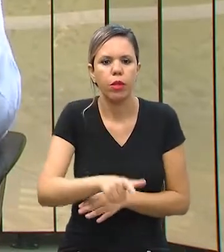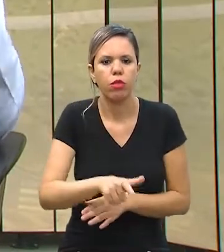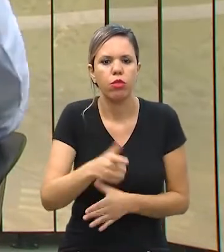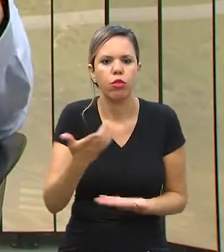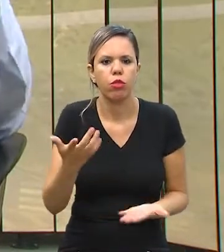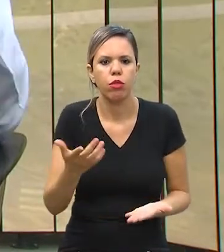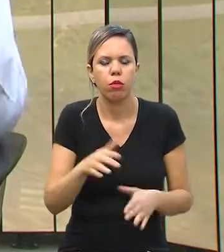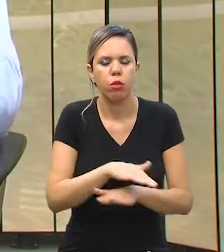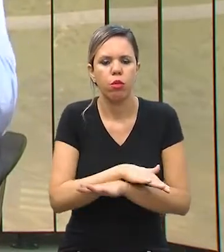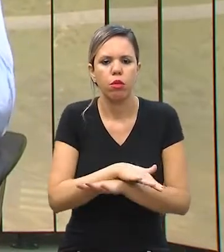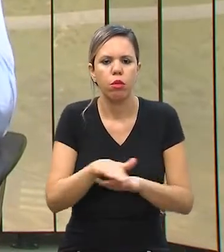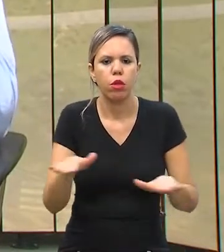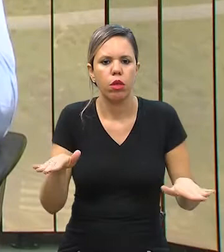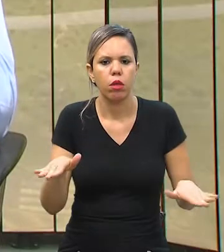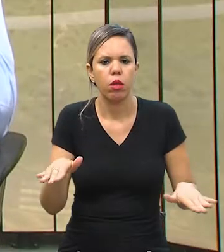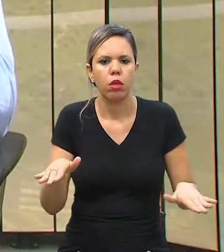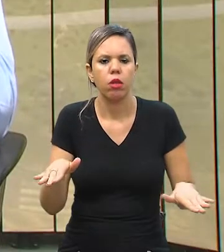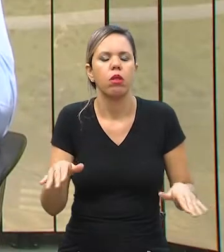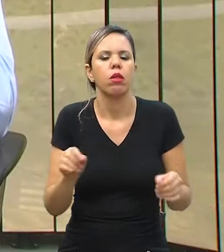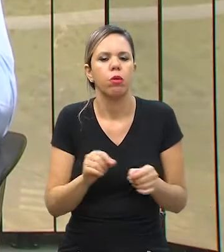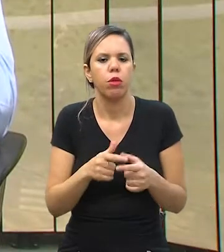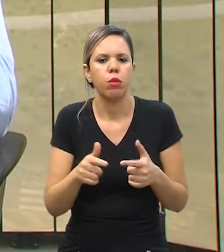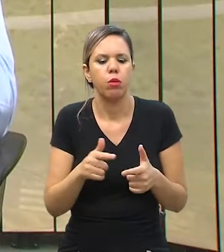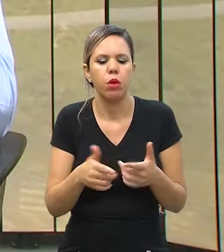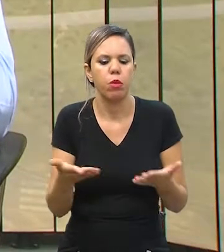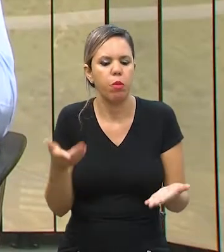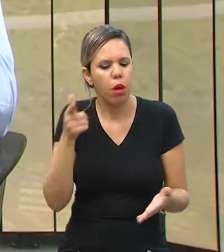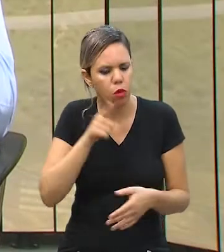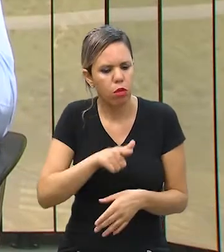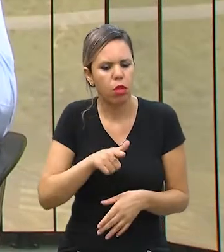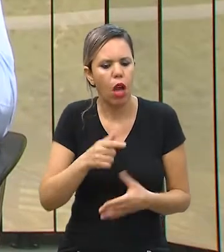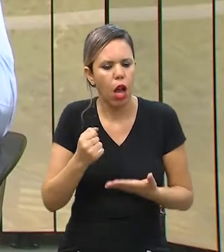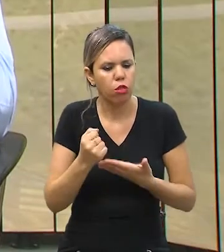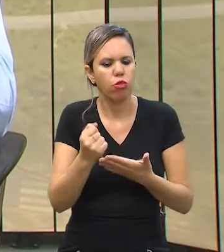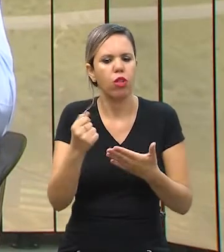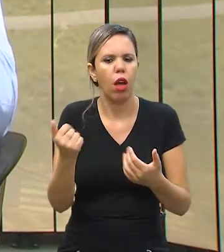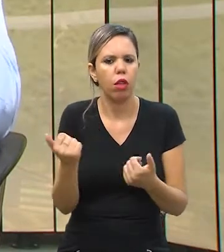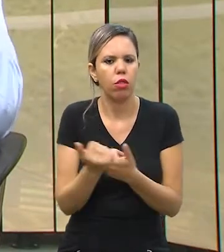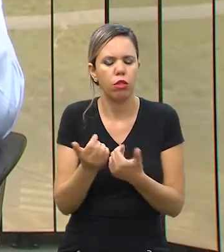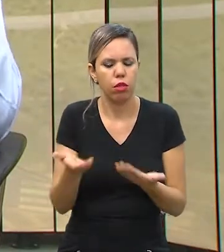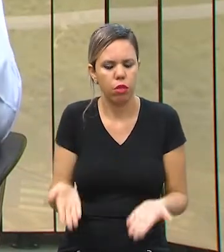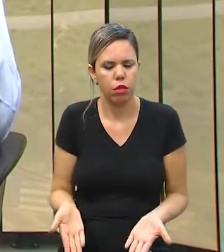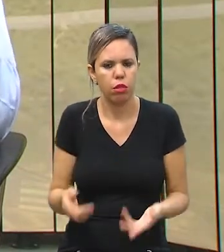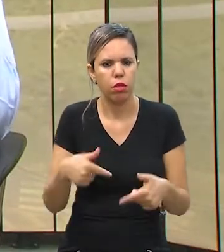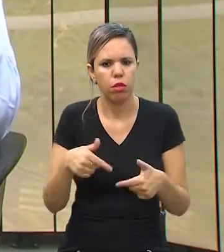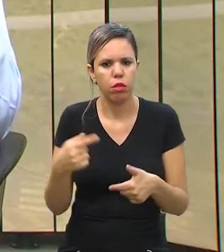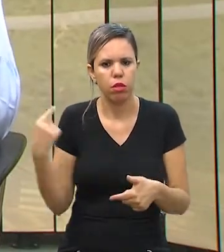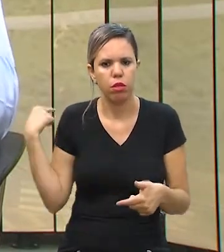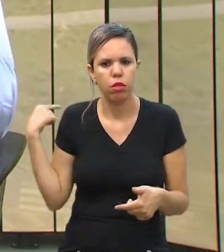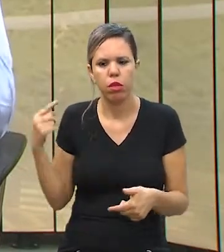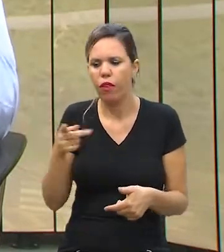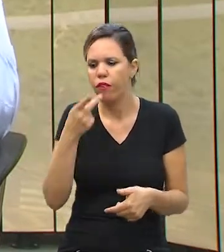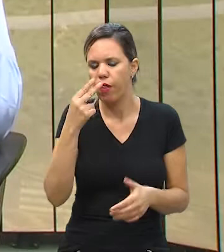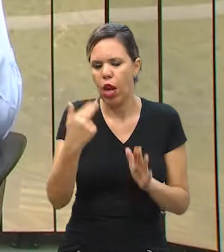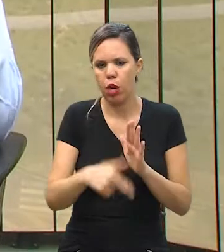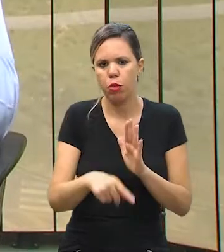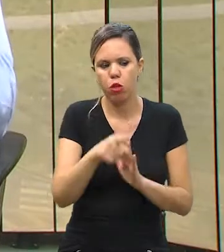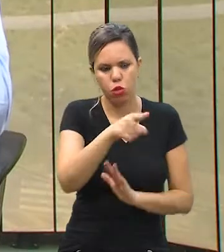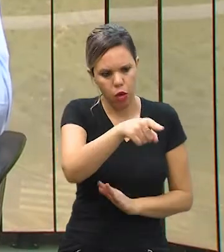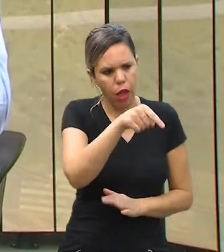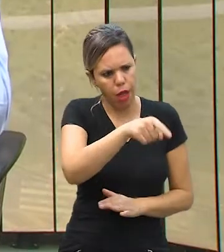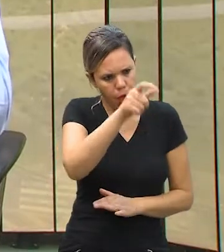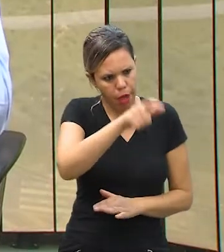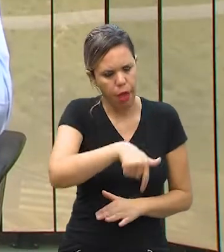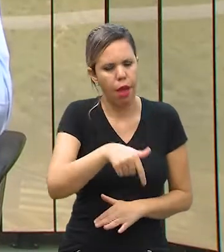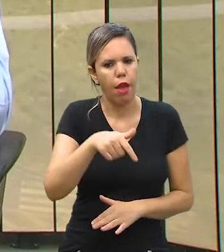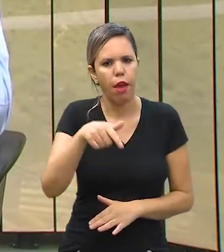para acabar colocando aqui no lugar meu. E foi quando citaram o meu nome, não, tem que ser o